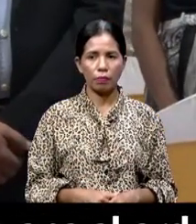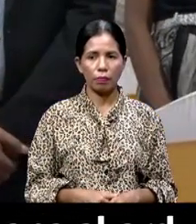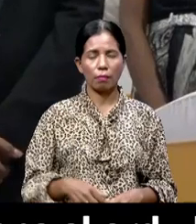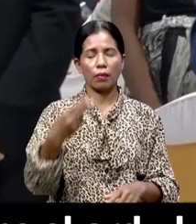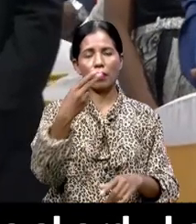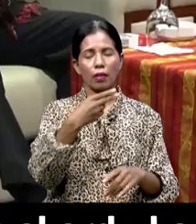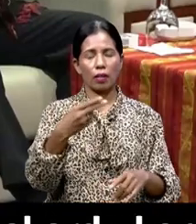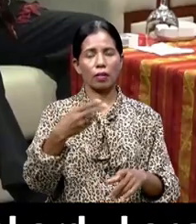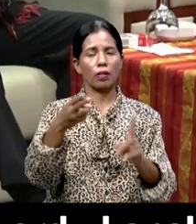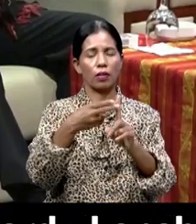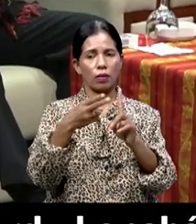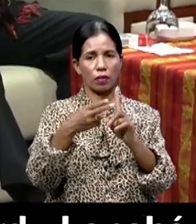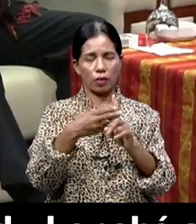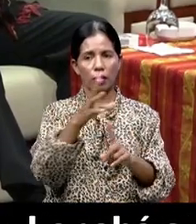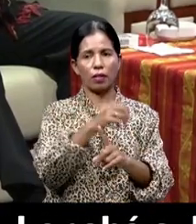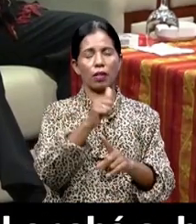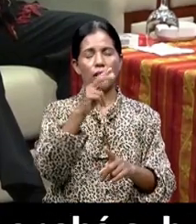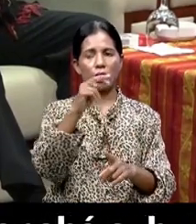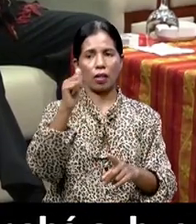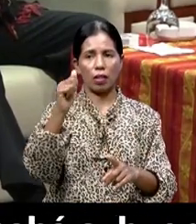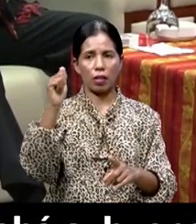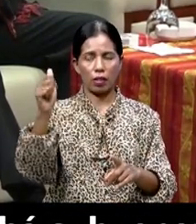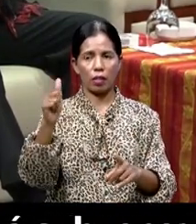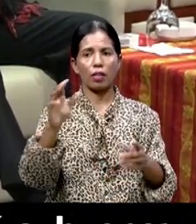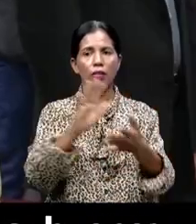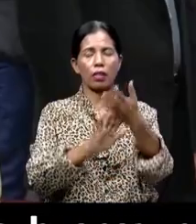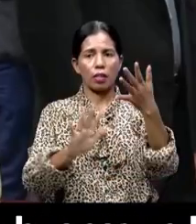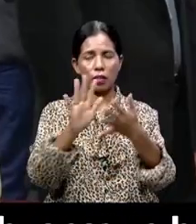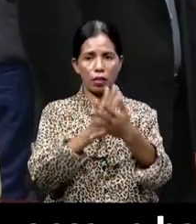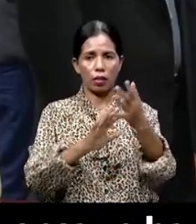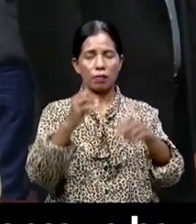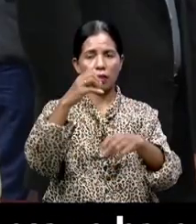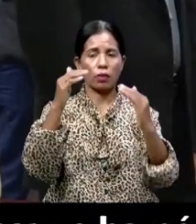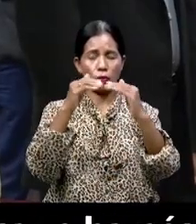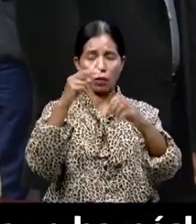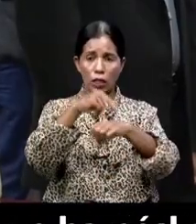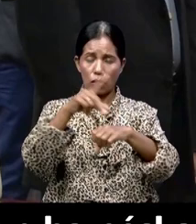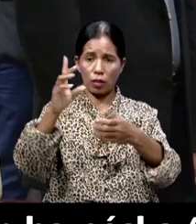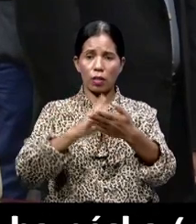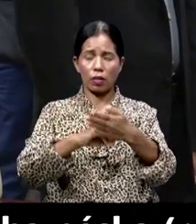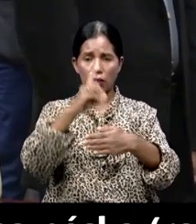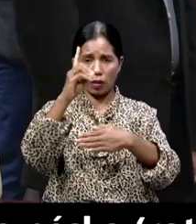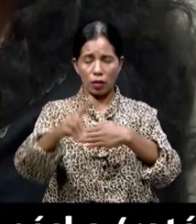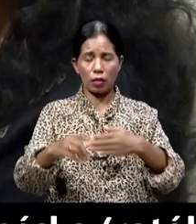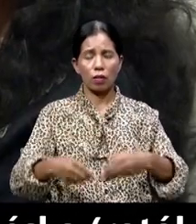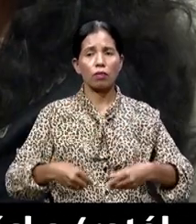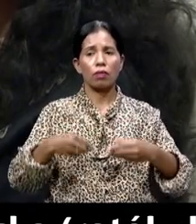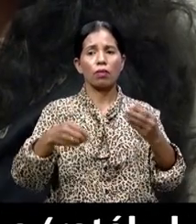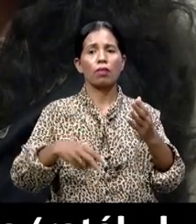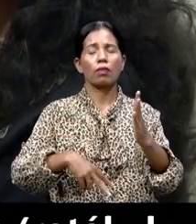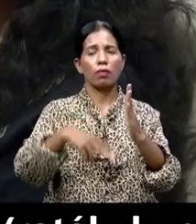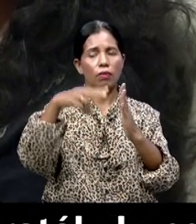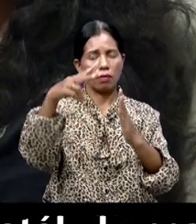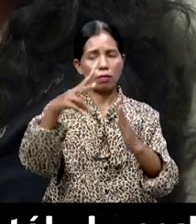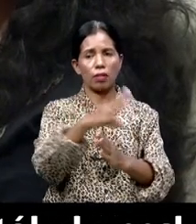Quinta-feira, no Hotel Novo Turismo, ANA realiza Seminário Internacional Conaba Desenvolvimento e Validação dos Padrões de